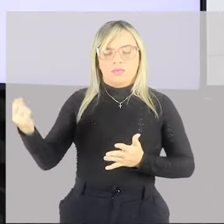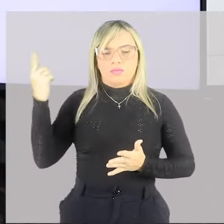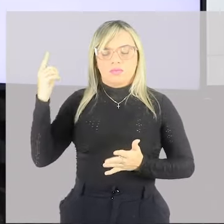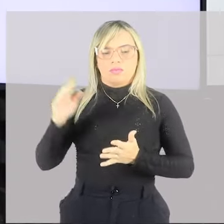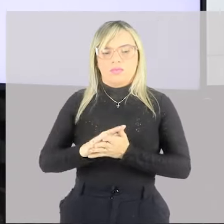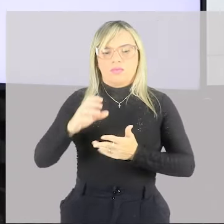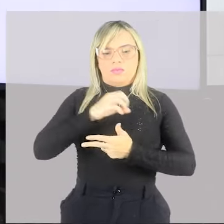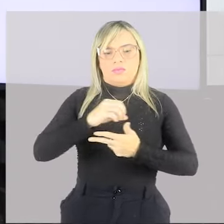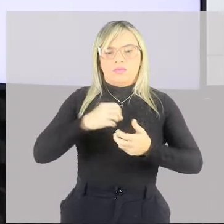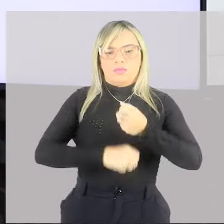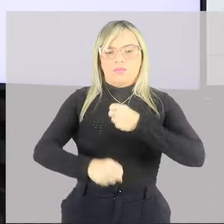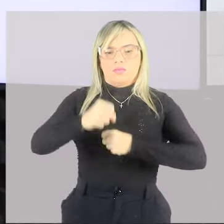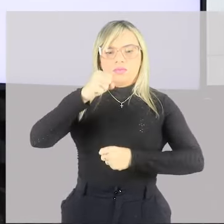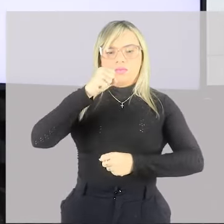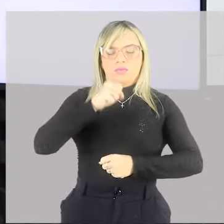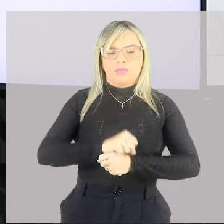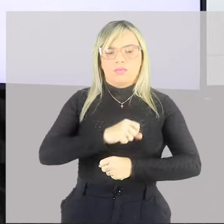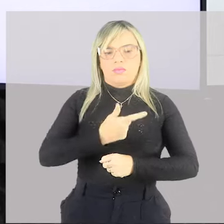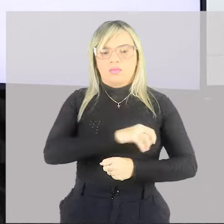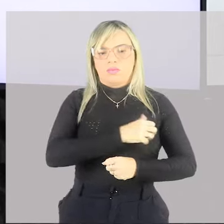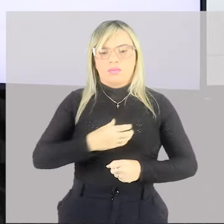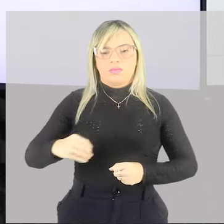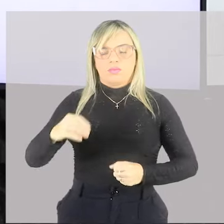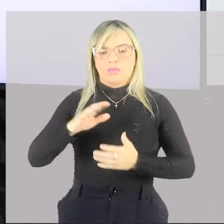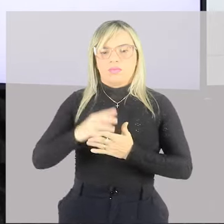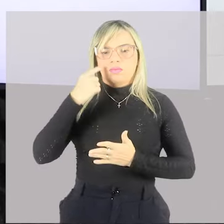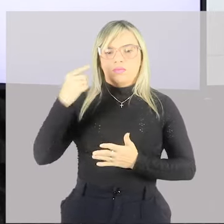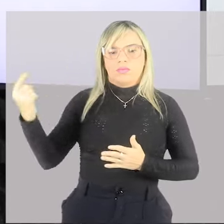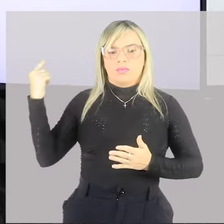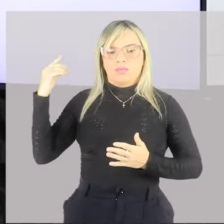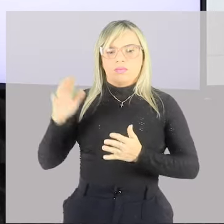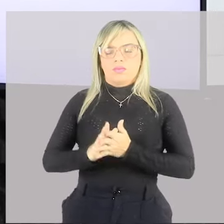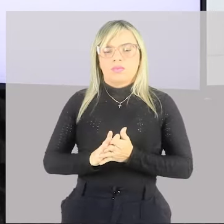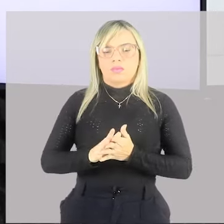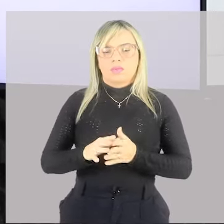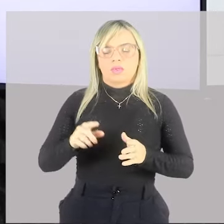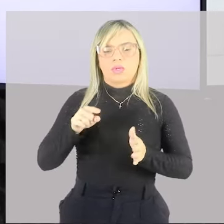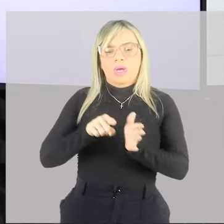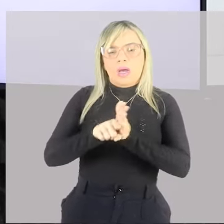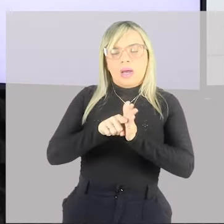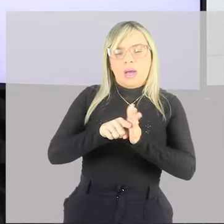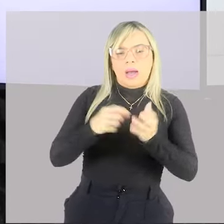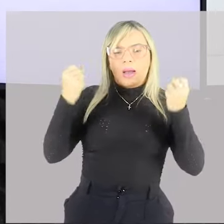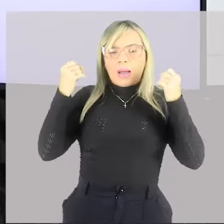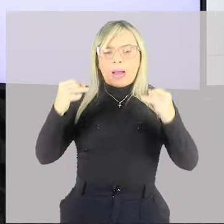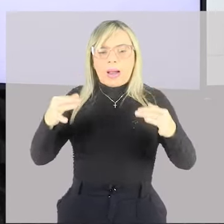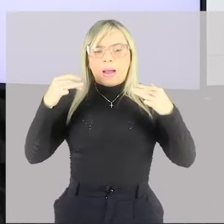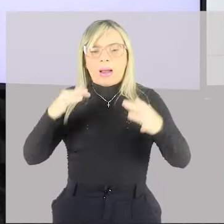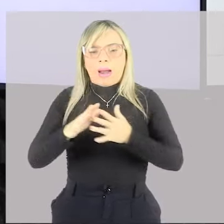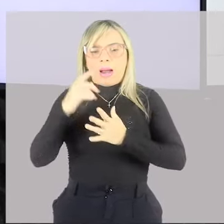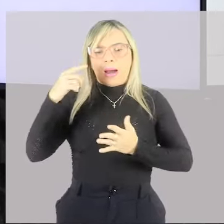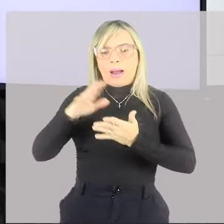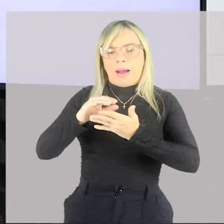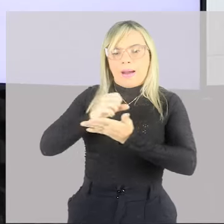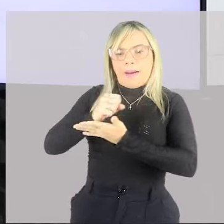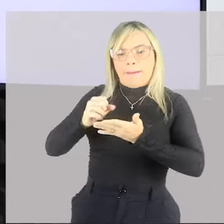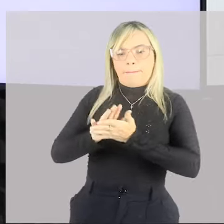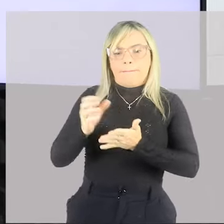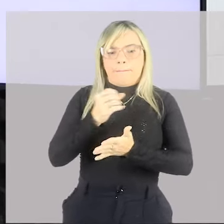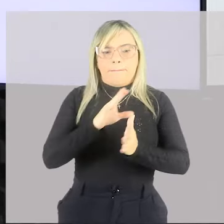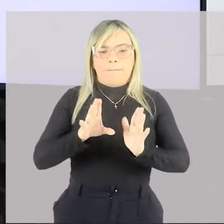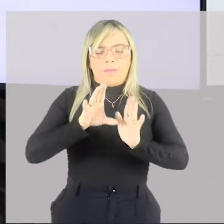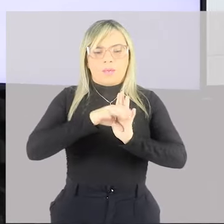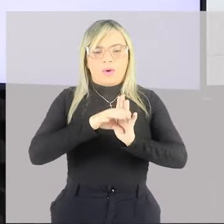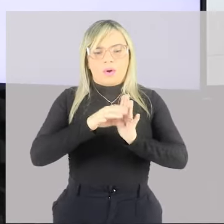2010 em busca de maior naturalismo em suas obras e fundamentando-se em um novo conceito estético